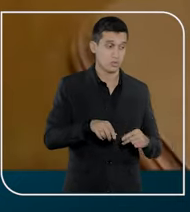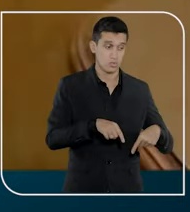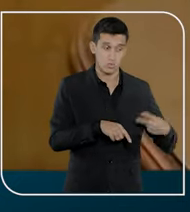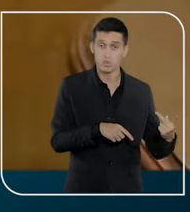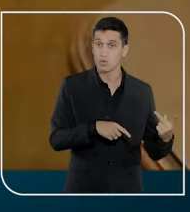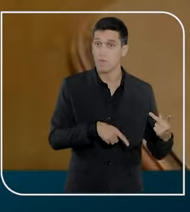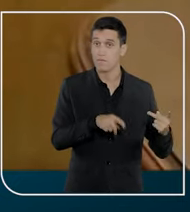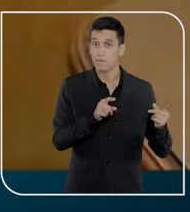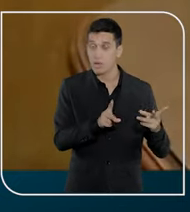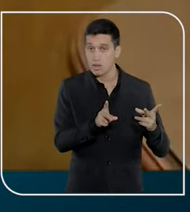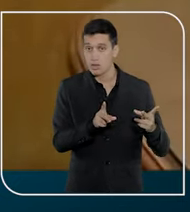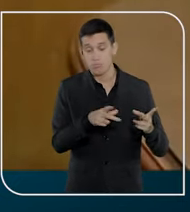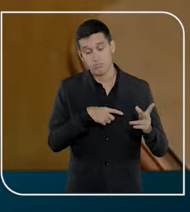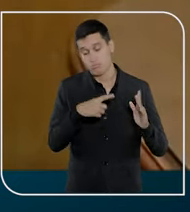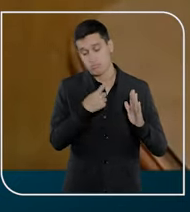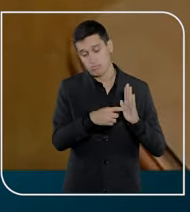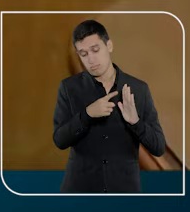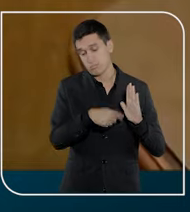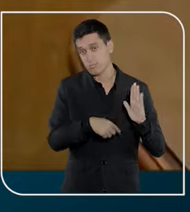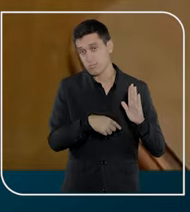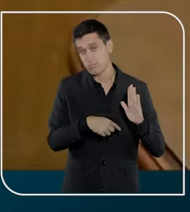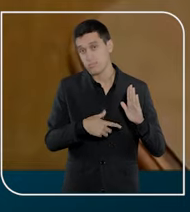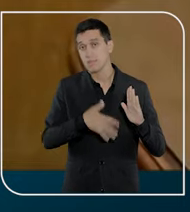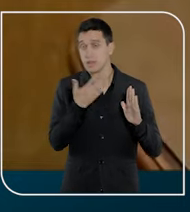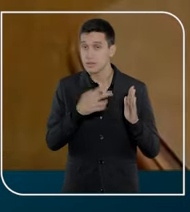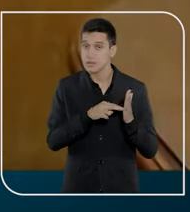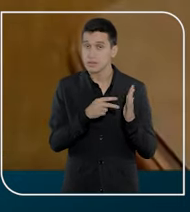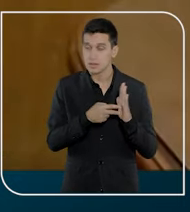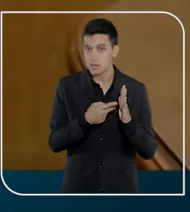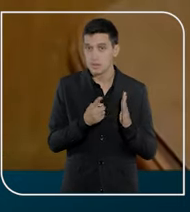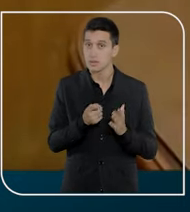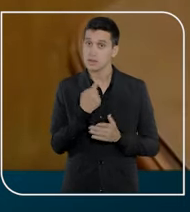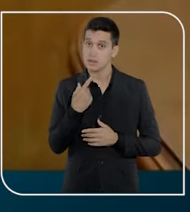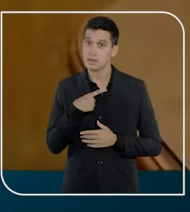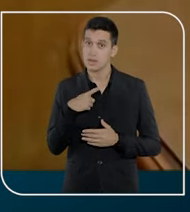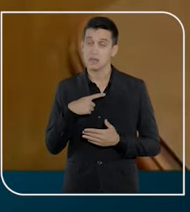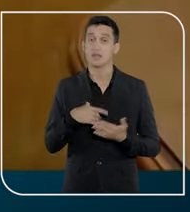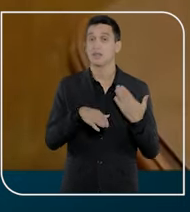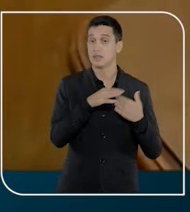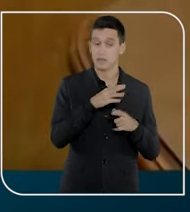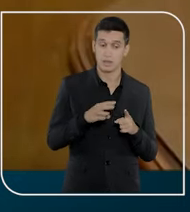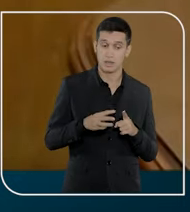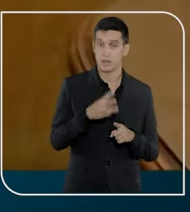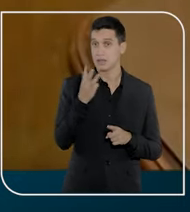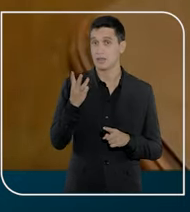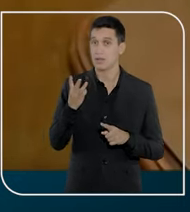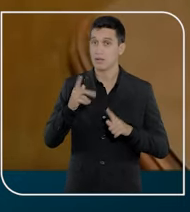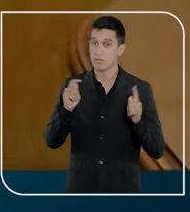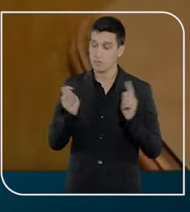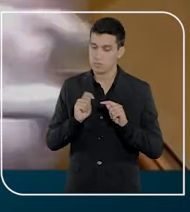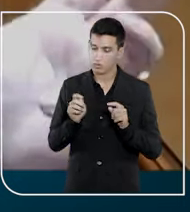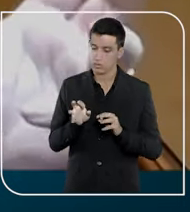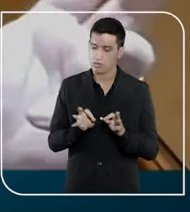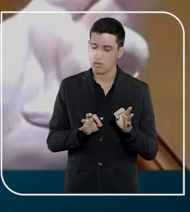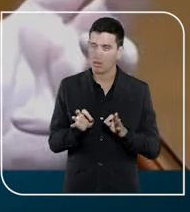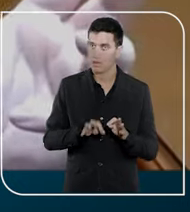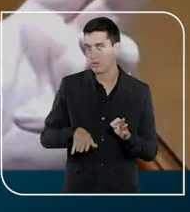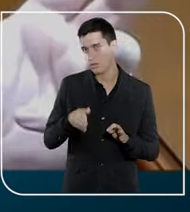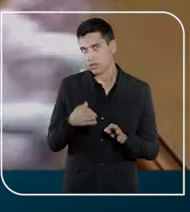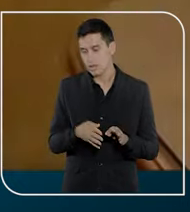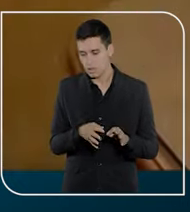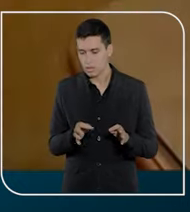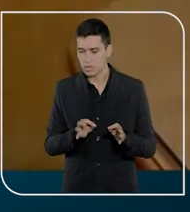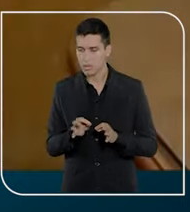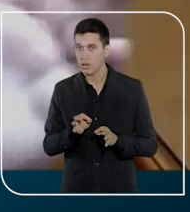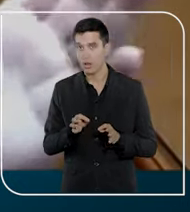foram canceladas. Ou seja, nós tínhamos o terceiro ato constritivo e ficamos com o